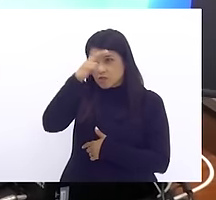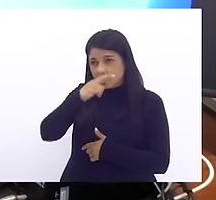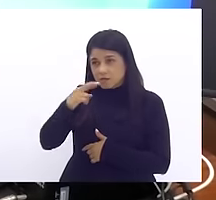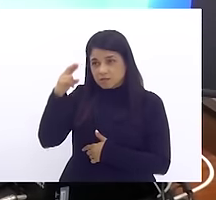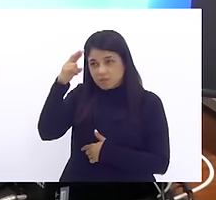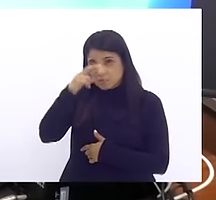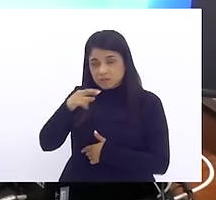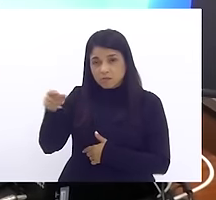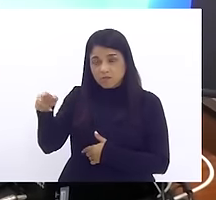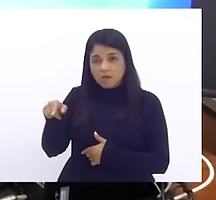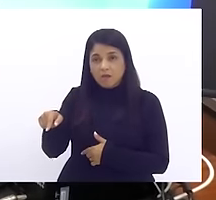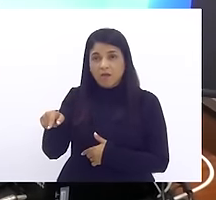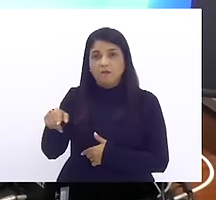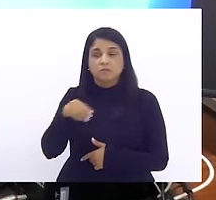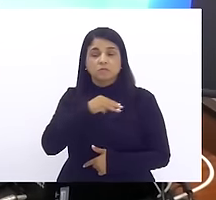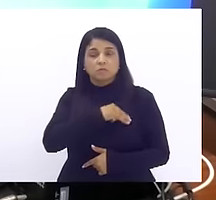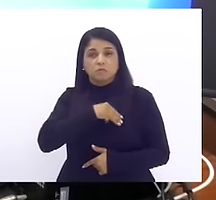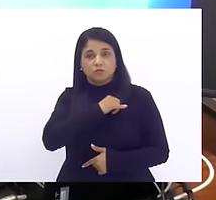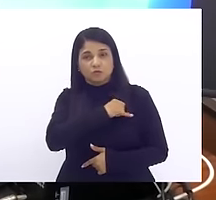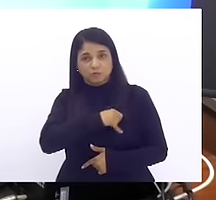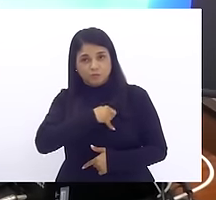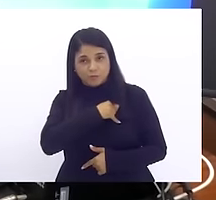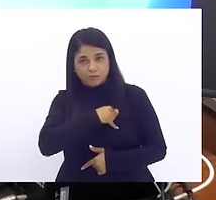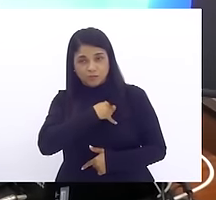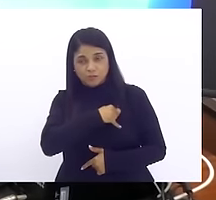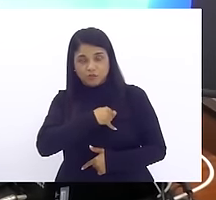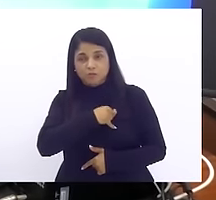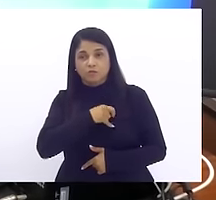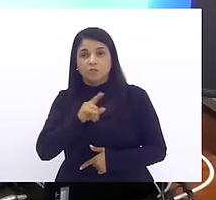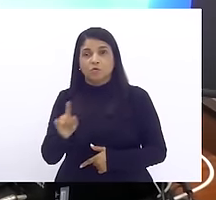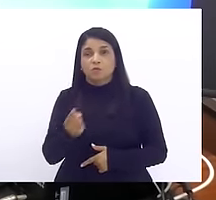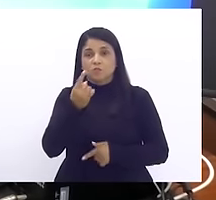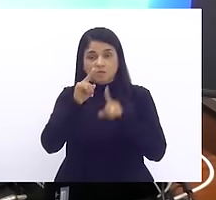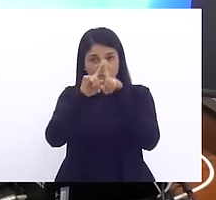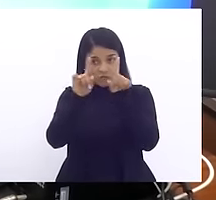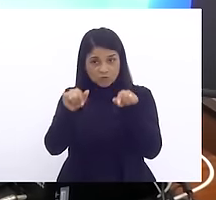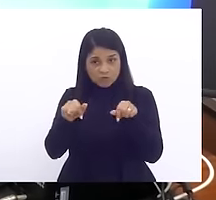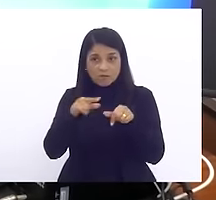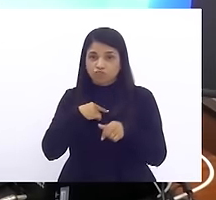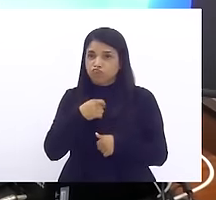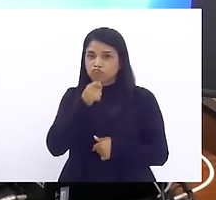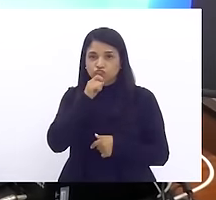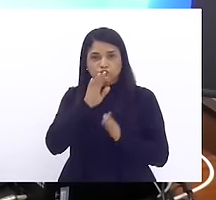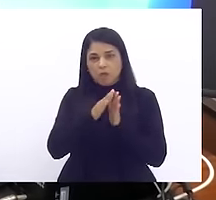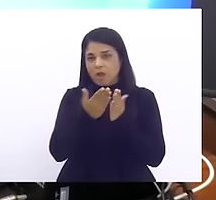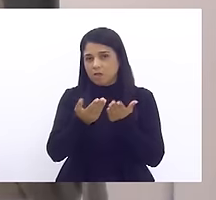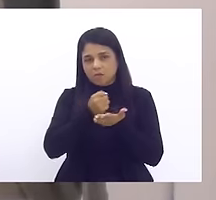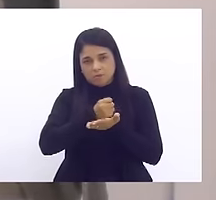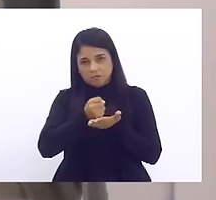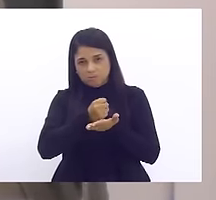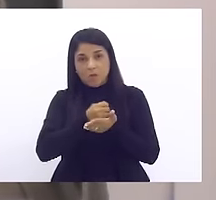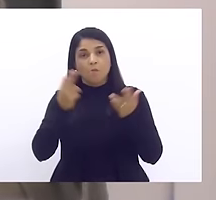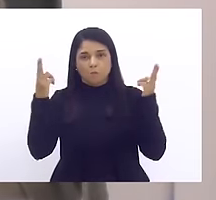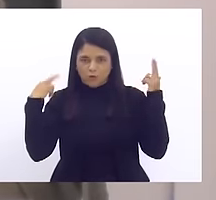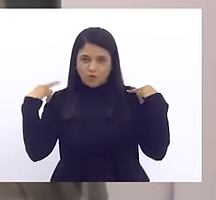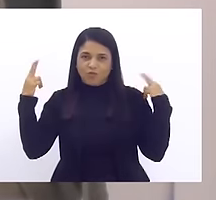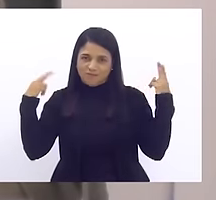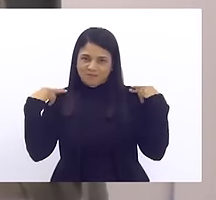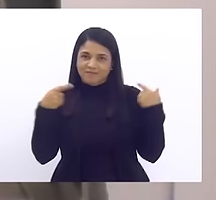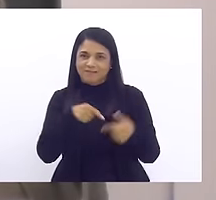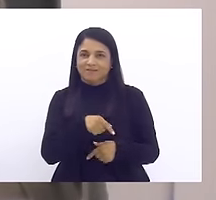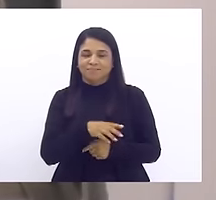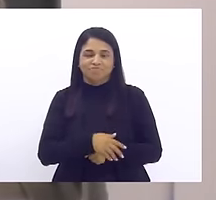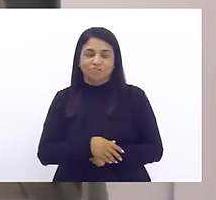valdecção da Saúde São João de Meriti um dos funcionários de uma dessas empresas não tinha carteira assinada e era o motorista